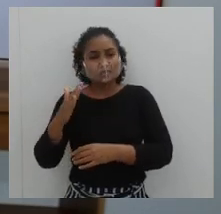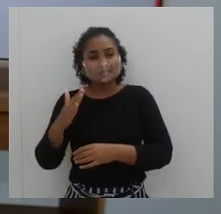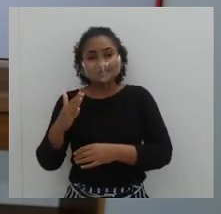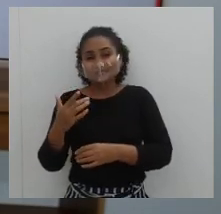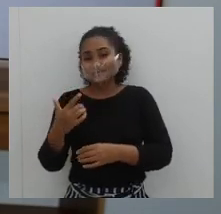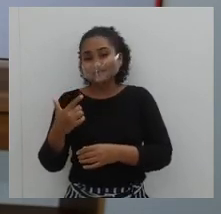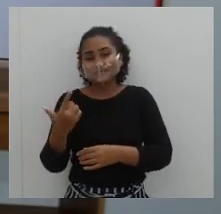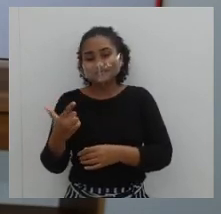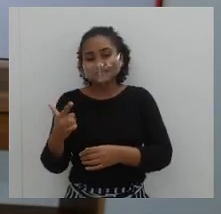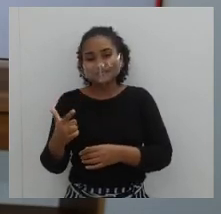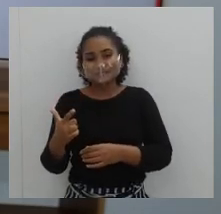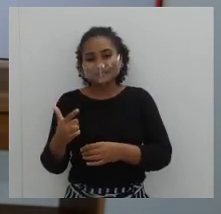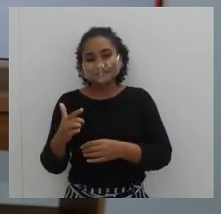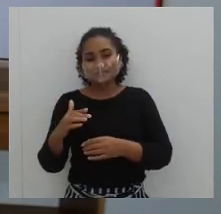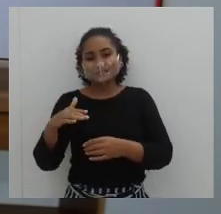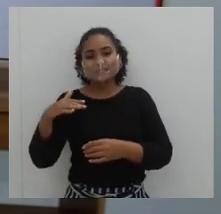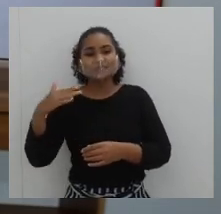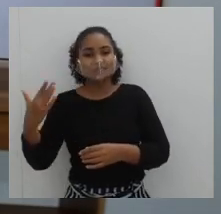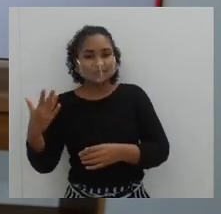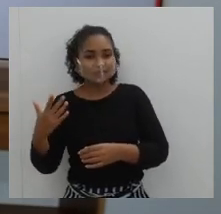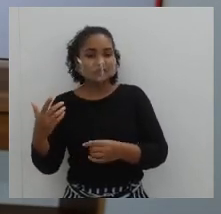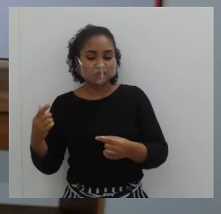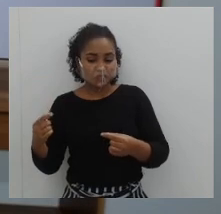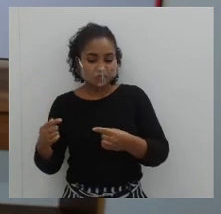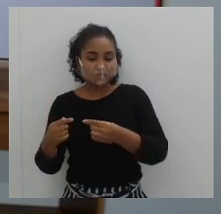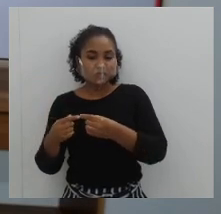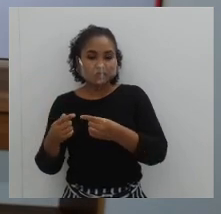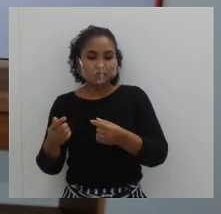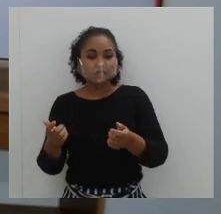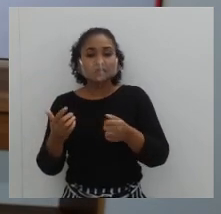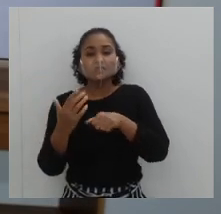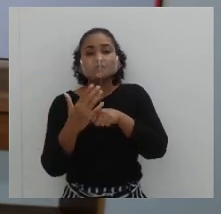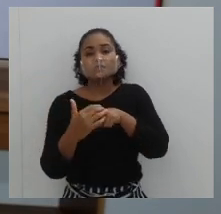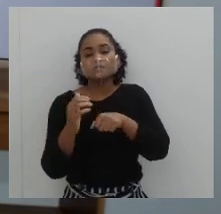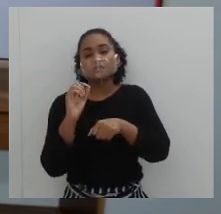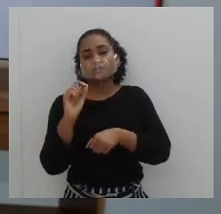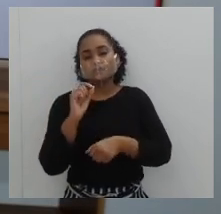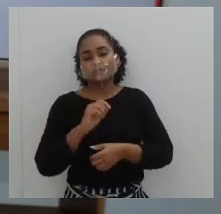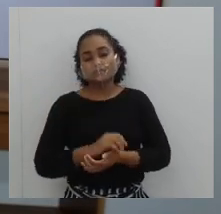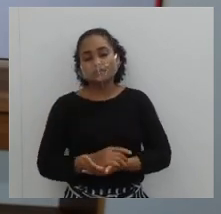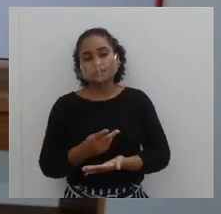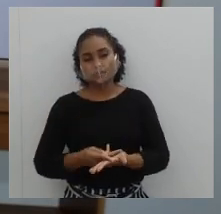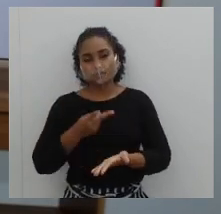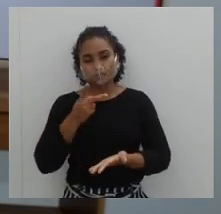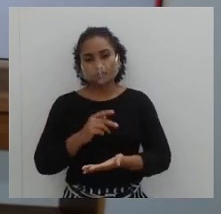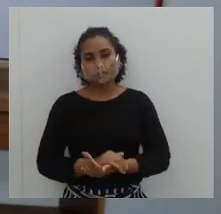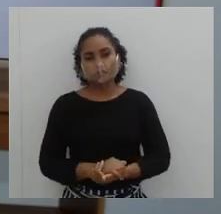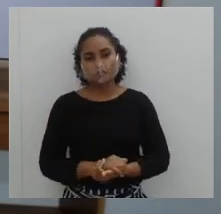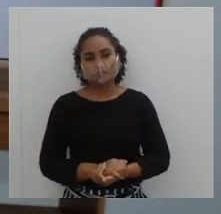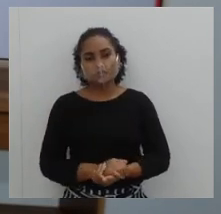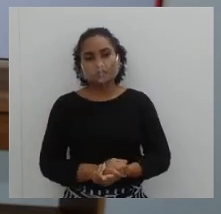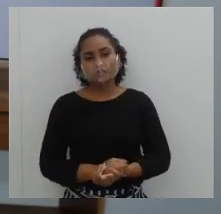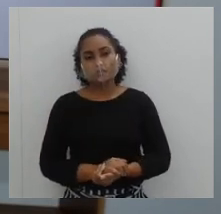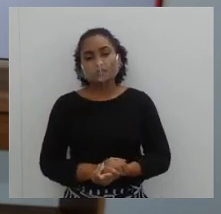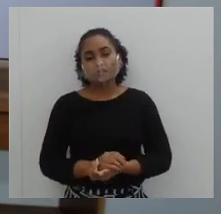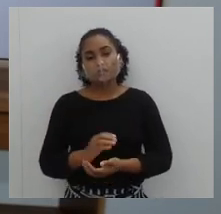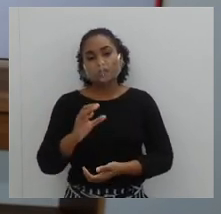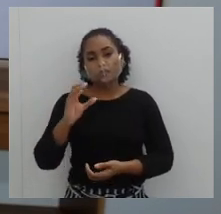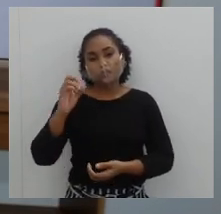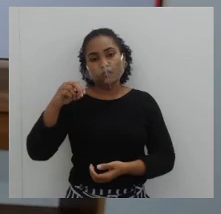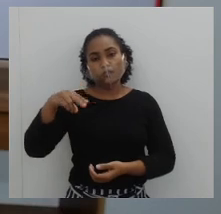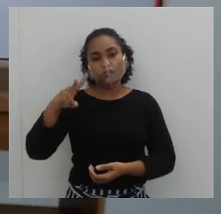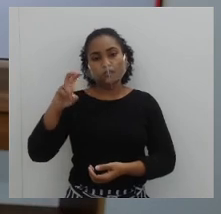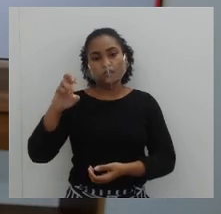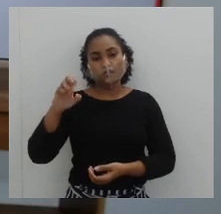nenhuma parte fora do poliedro. Isso a gente chama, quando isso acontece, é porque o poliedro é